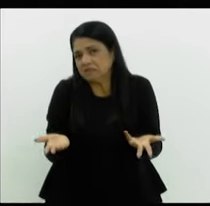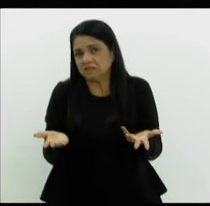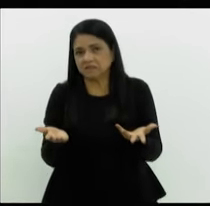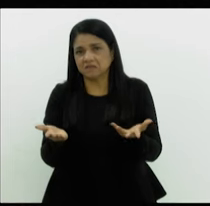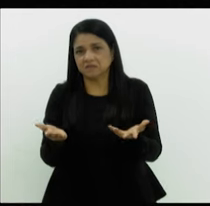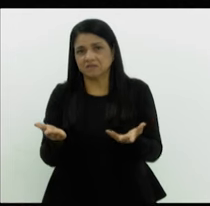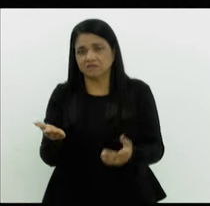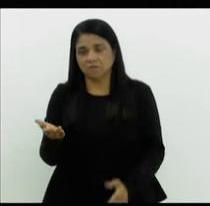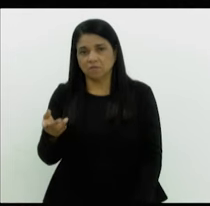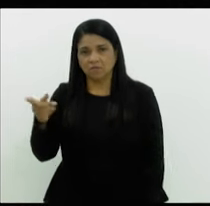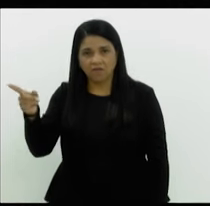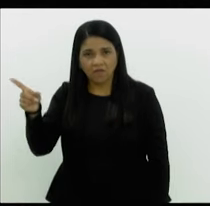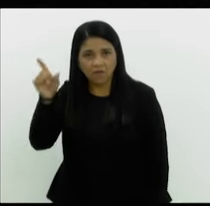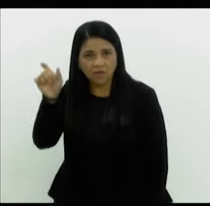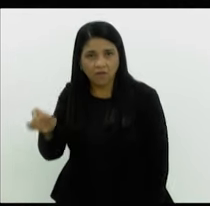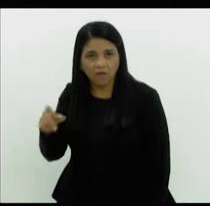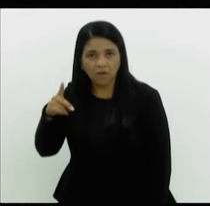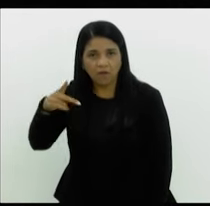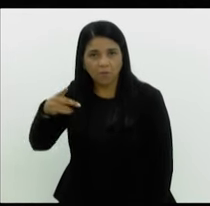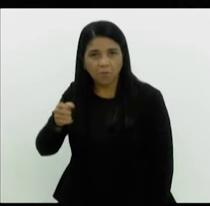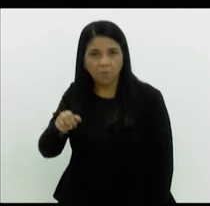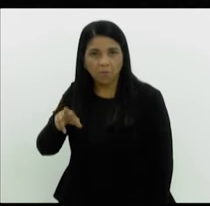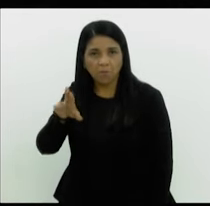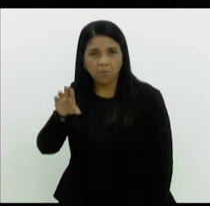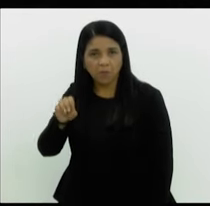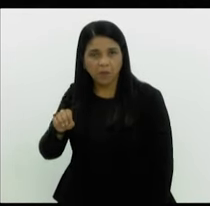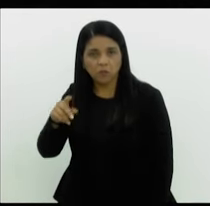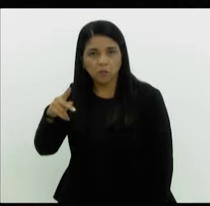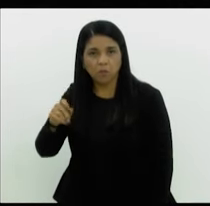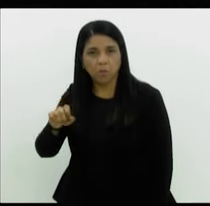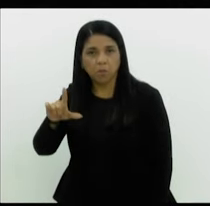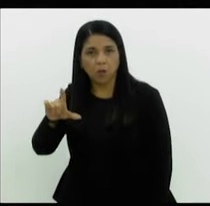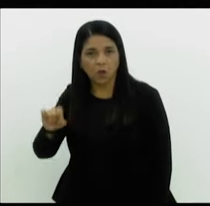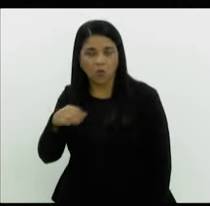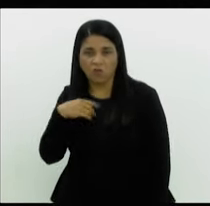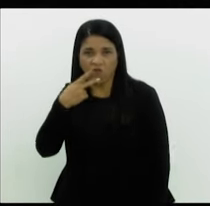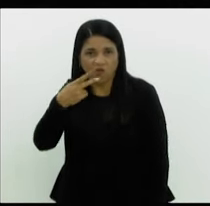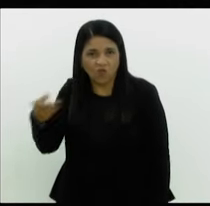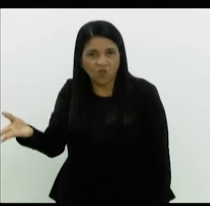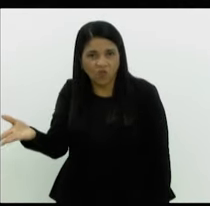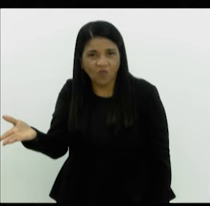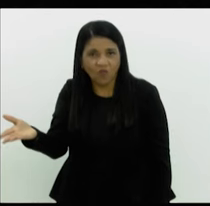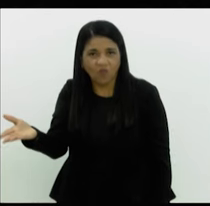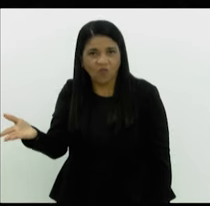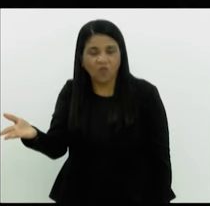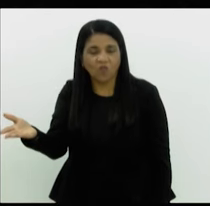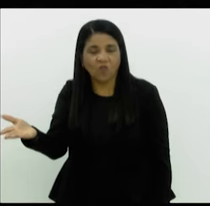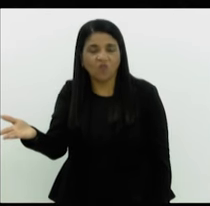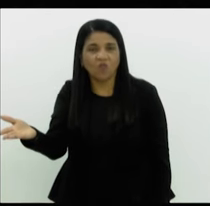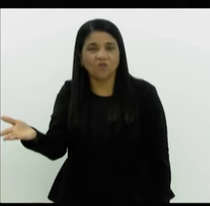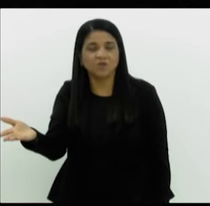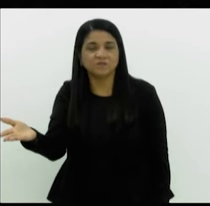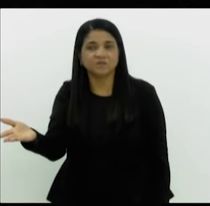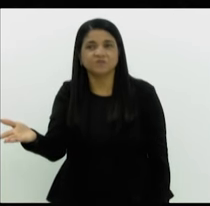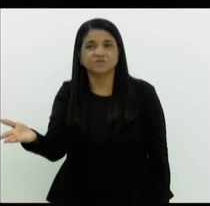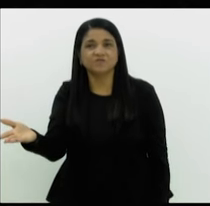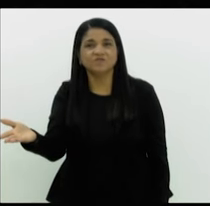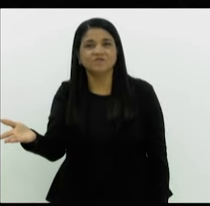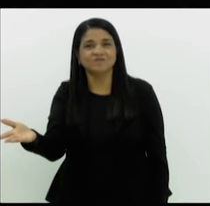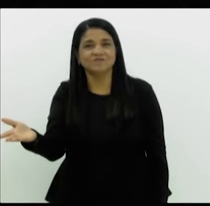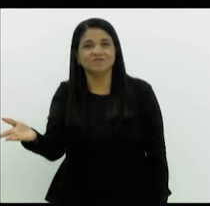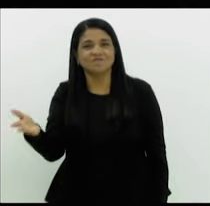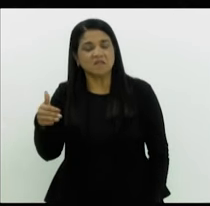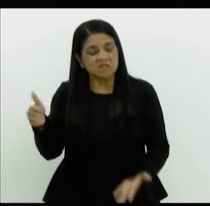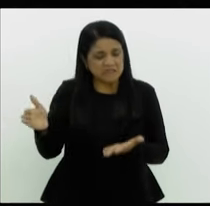do deputado federal Luiz Paulo, Pedro Paulo, desculpa. Aqui, abre aspas, ele diz, então, quando se olha o